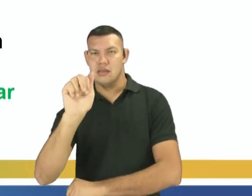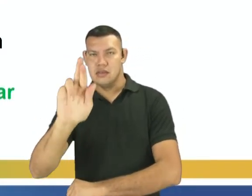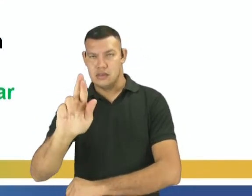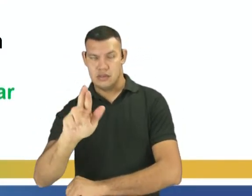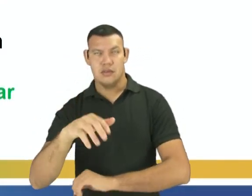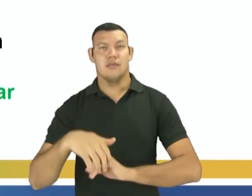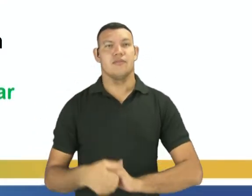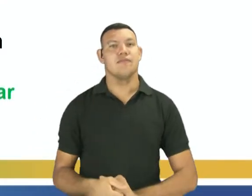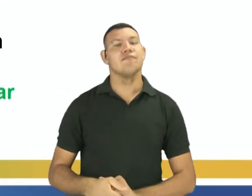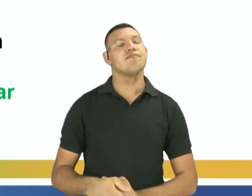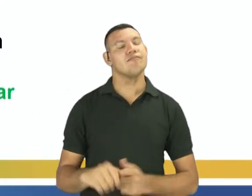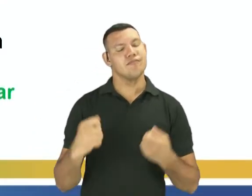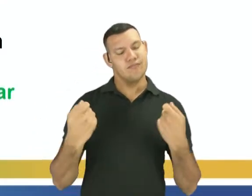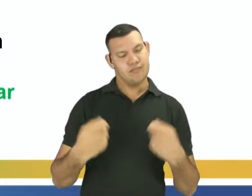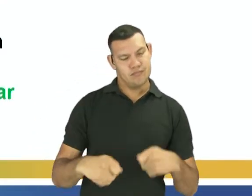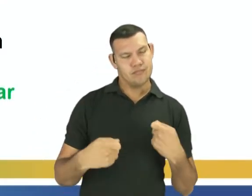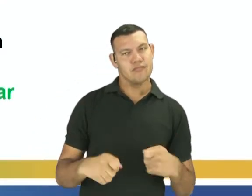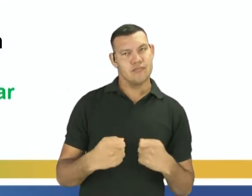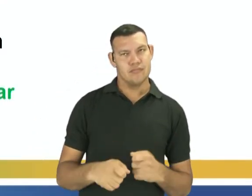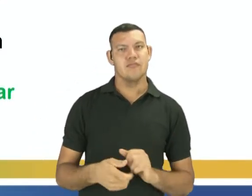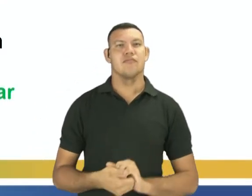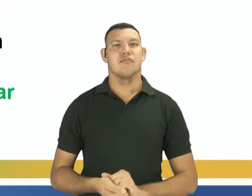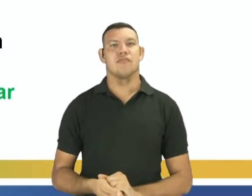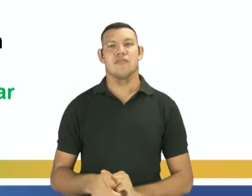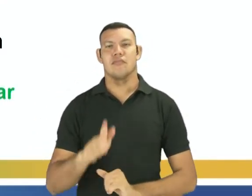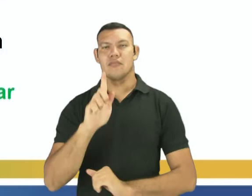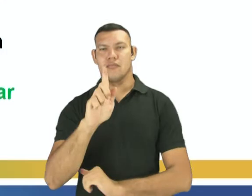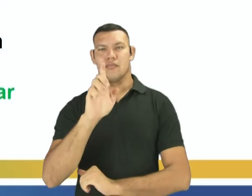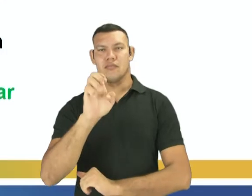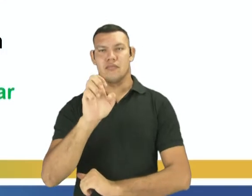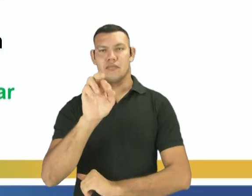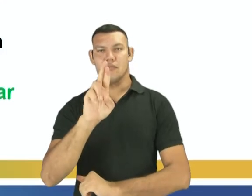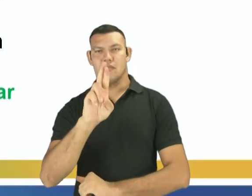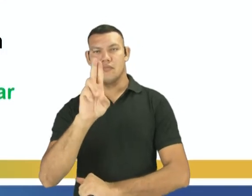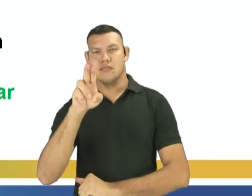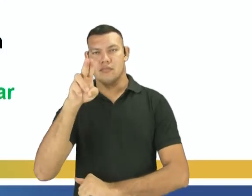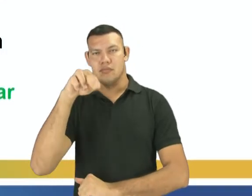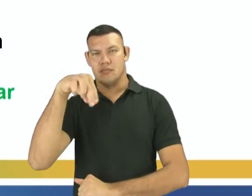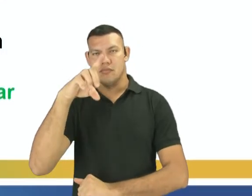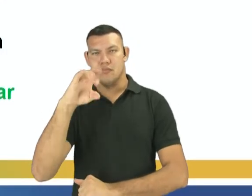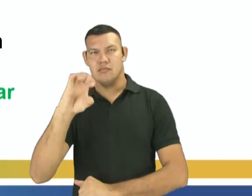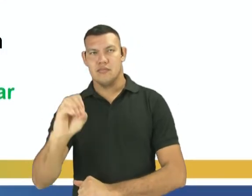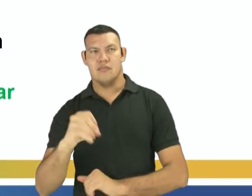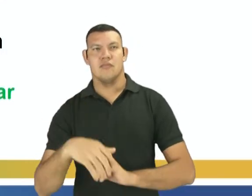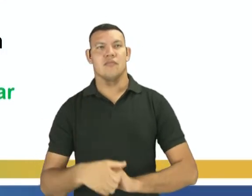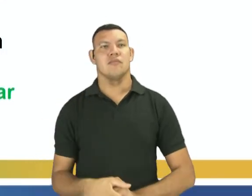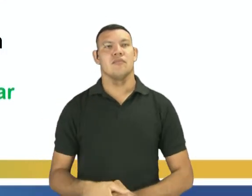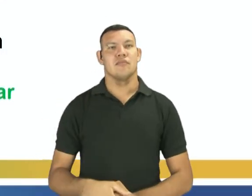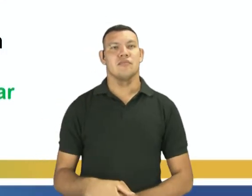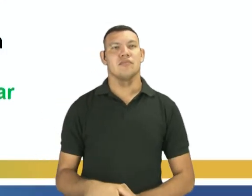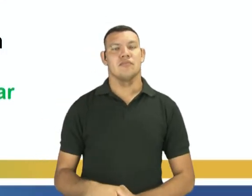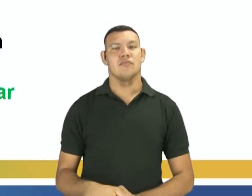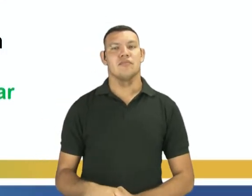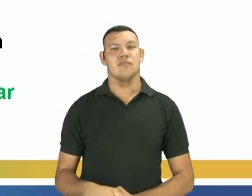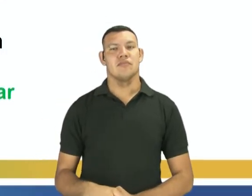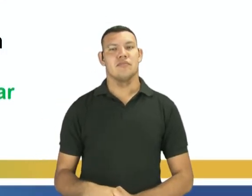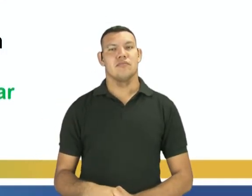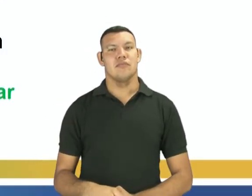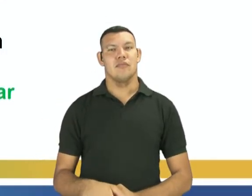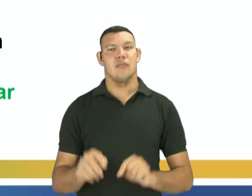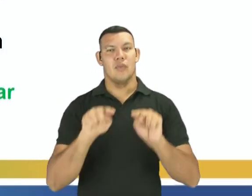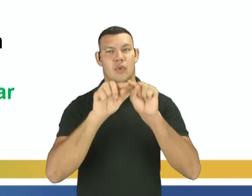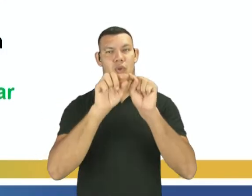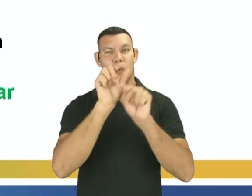então ele exige que vá para o gerúndio, ok? E também, eu tenho aí, marquei os 4 verbos